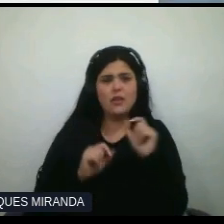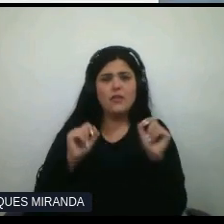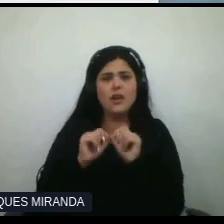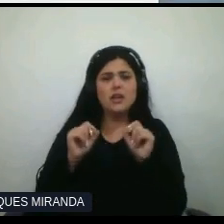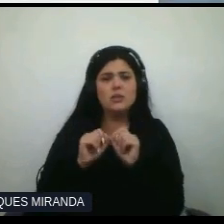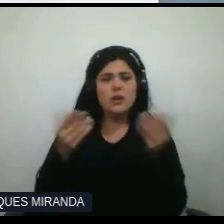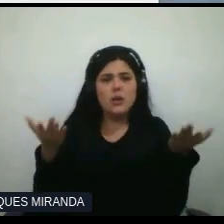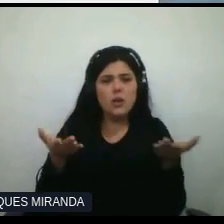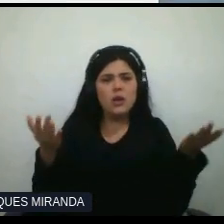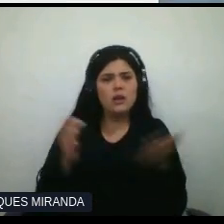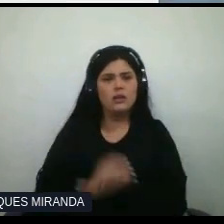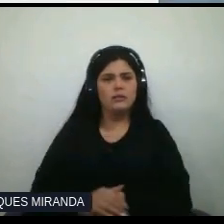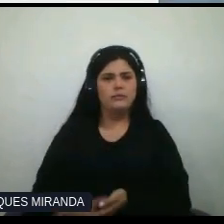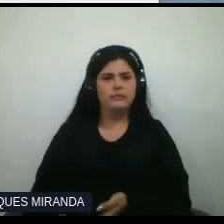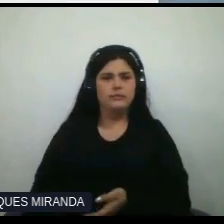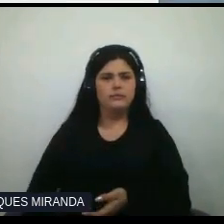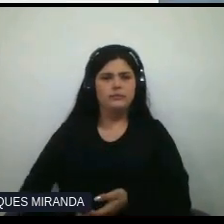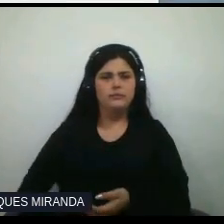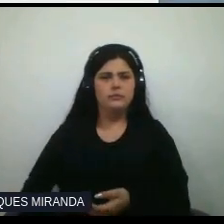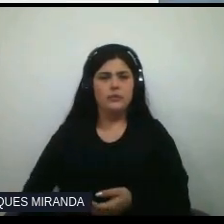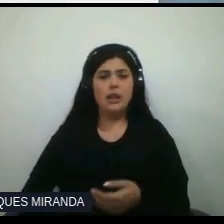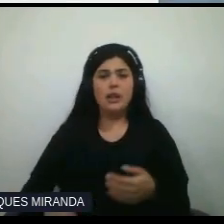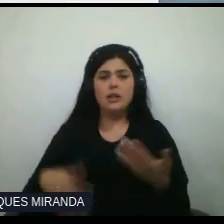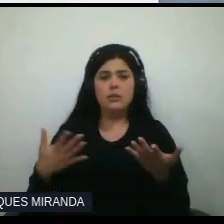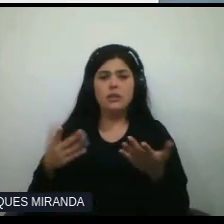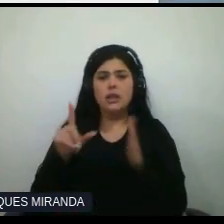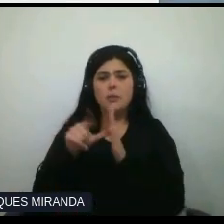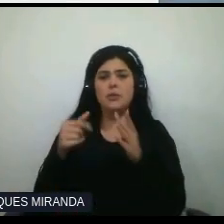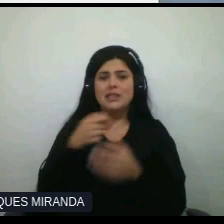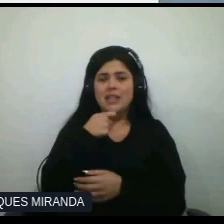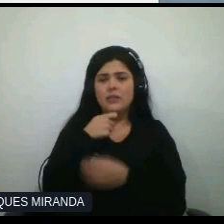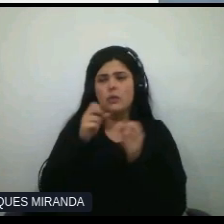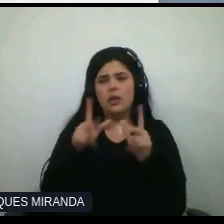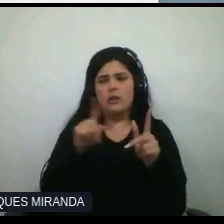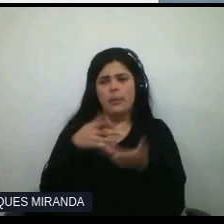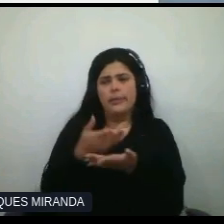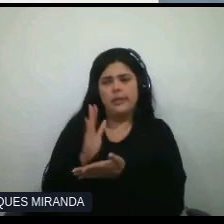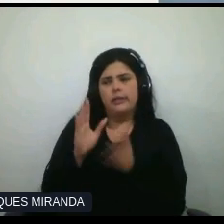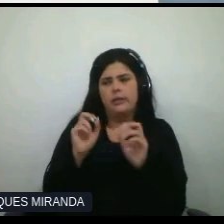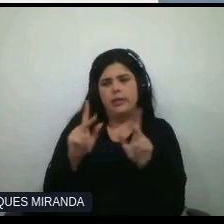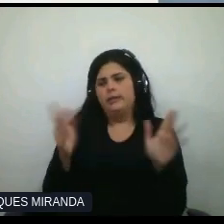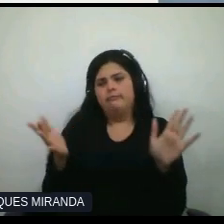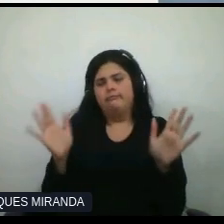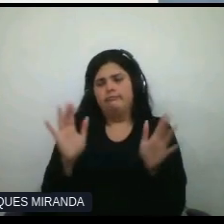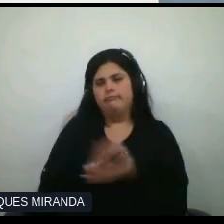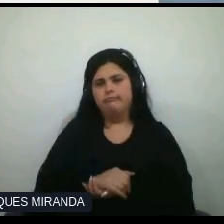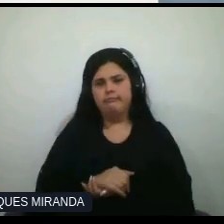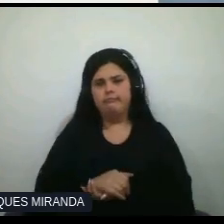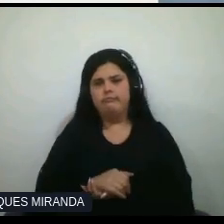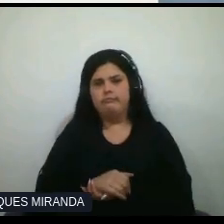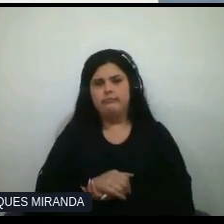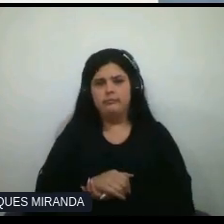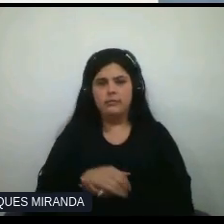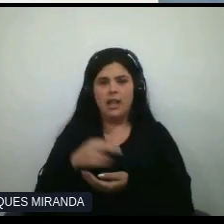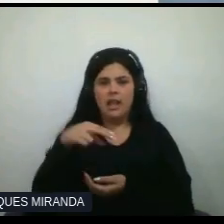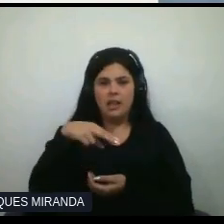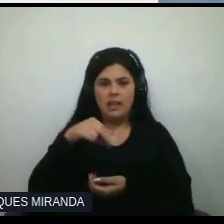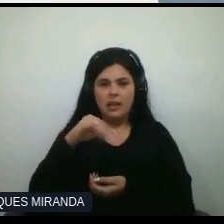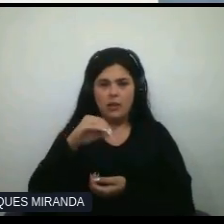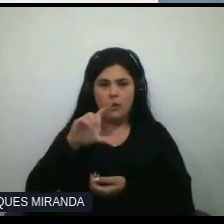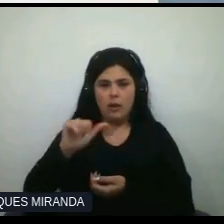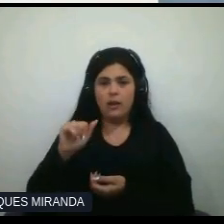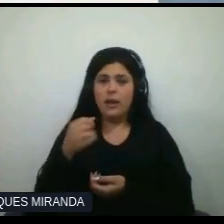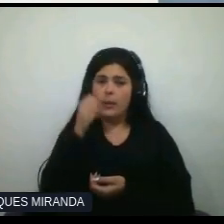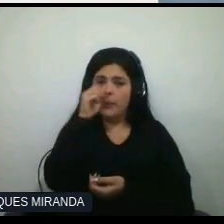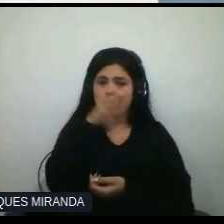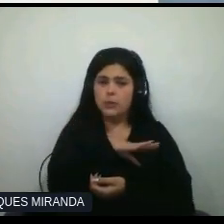com isso? Né? Tava ali depois da entrevista, tudo bem, passei a entrevista, eu já não passei. Nicola, tô vendo aqui no chat, você falou que é absurdo. É